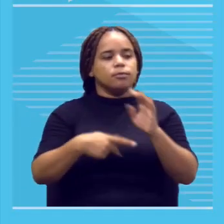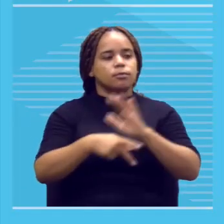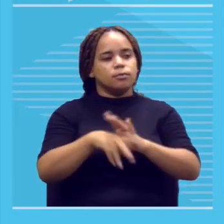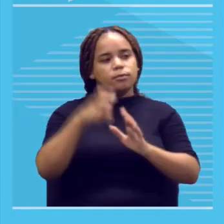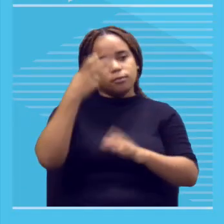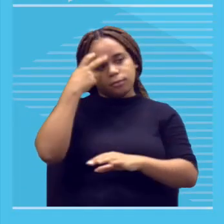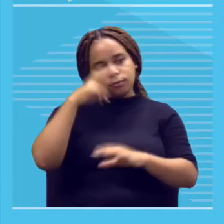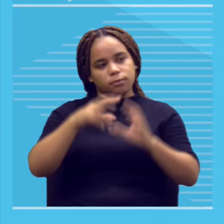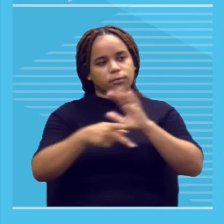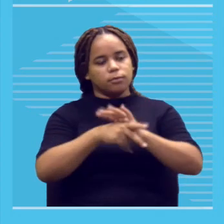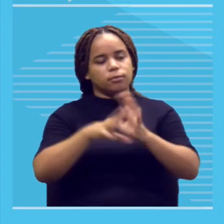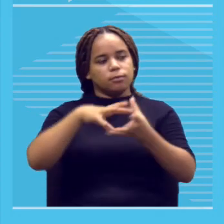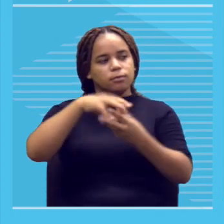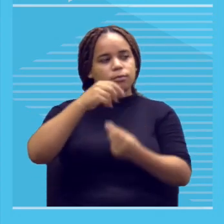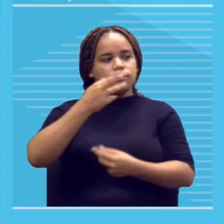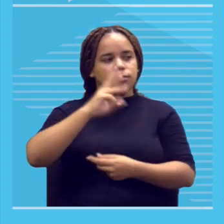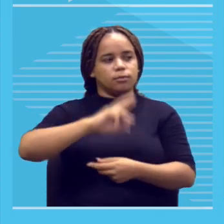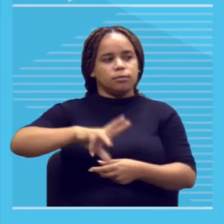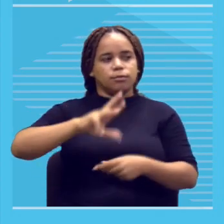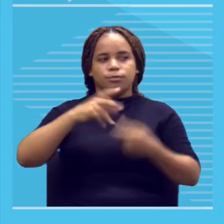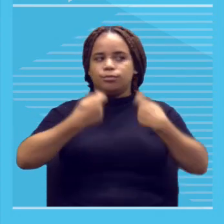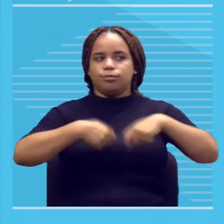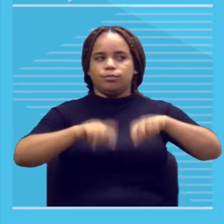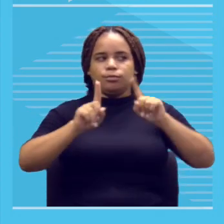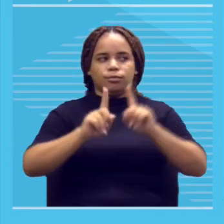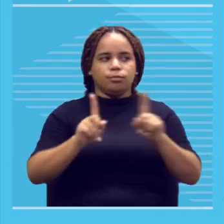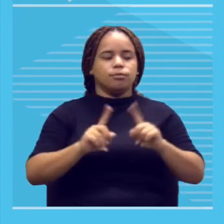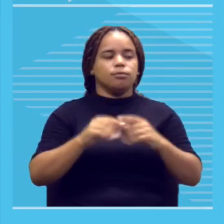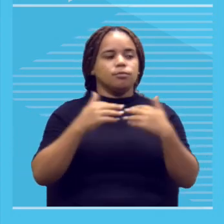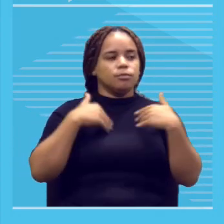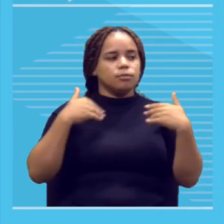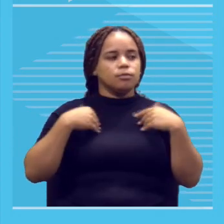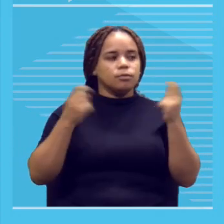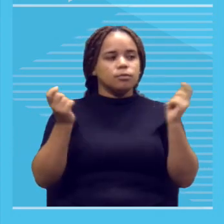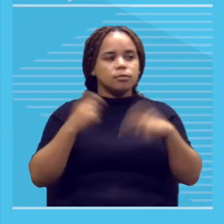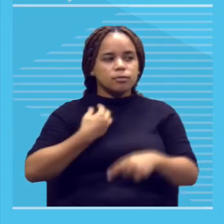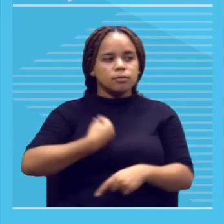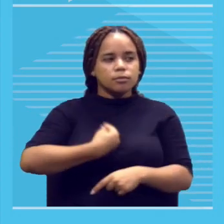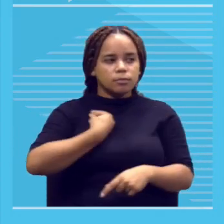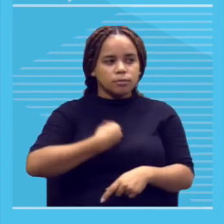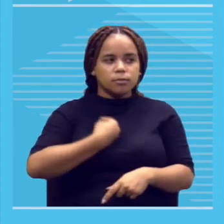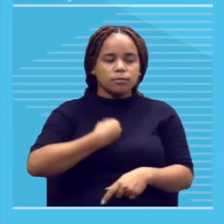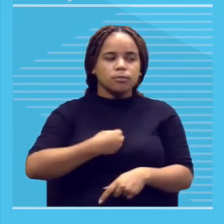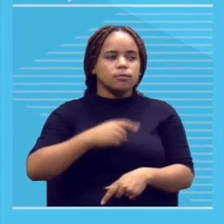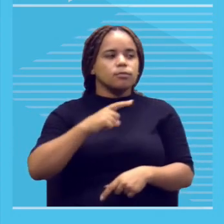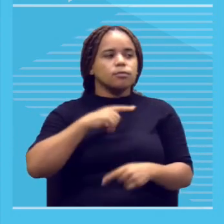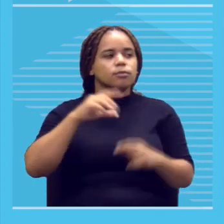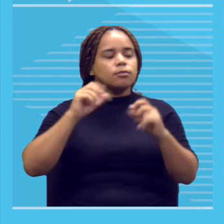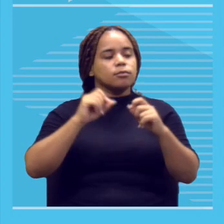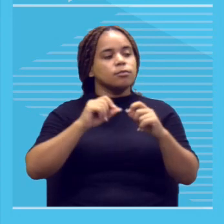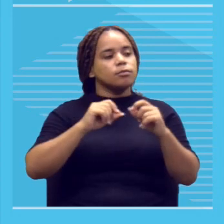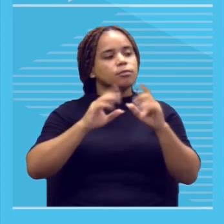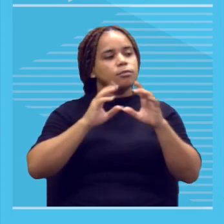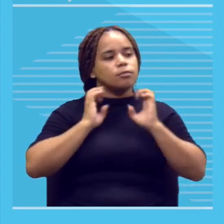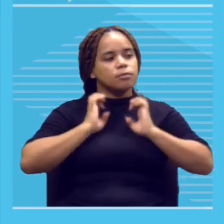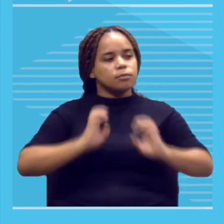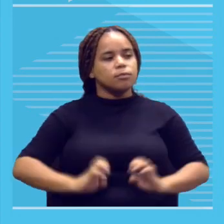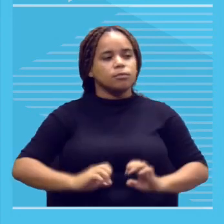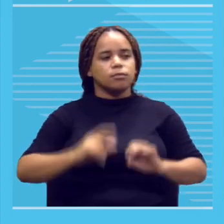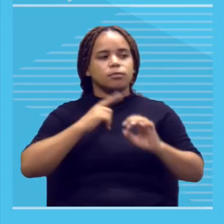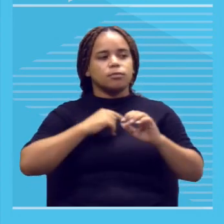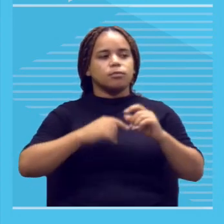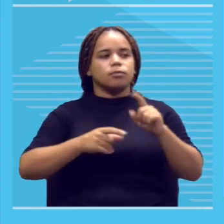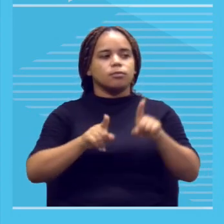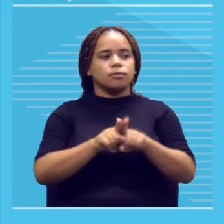crença que o espírito não precisa do corpo para existir a dimensão Ética do Espiritismo está fundamentada na